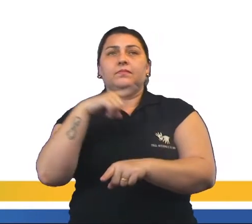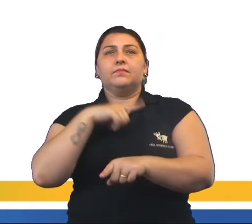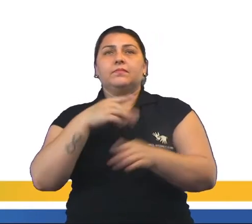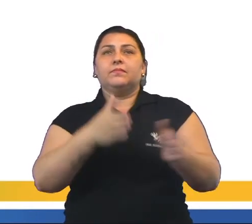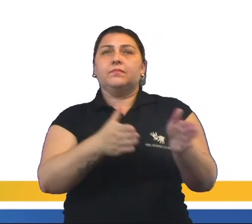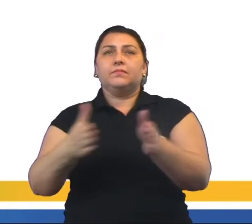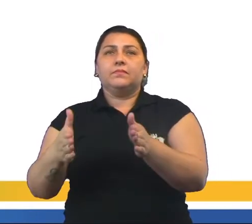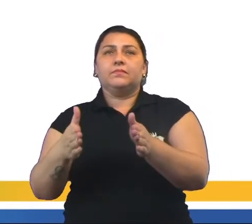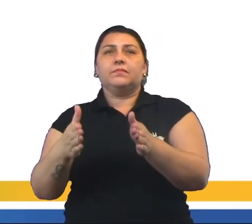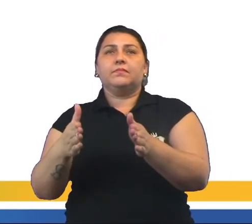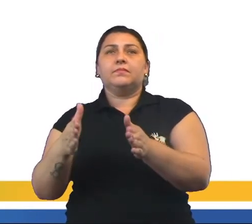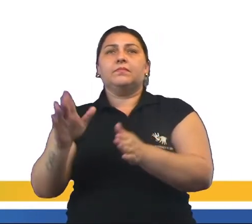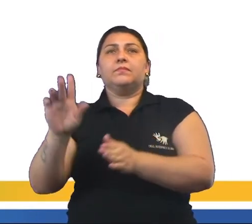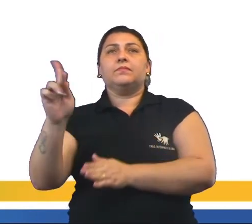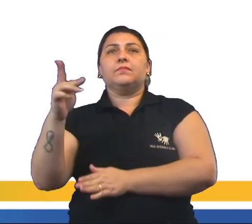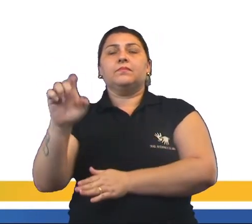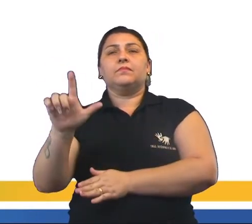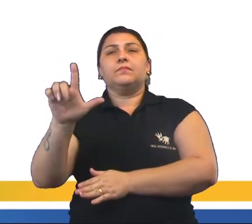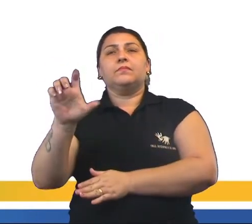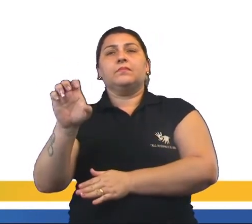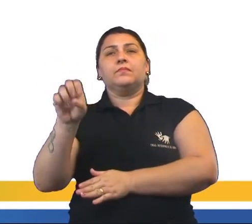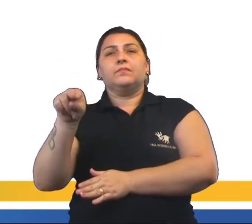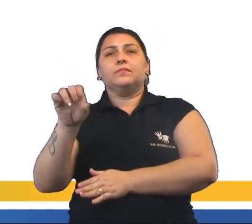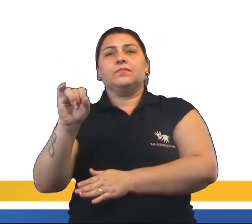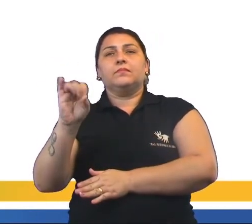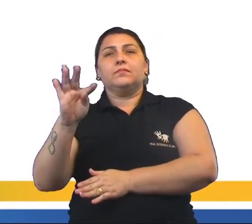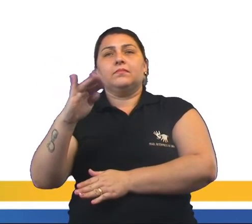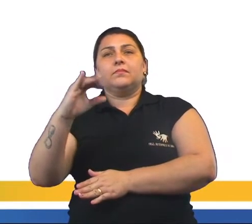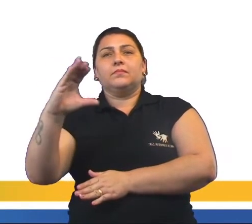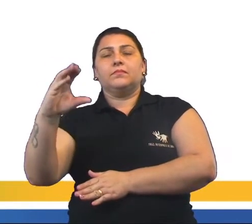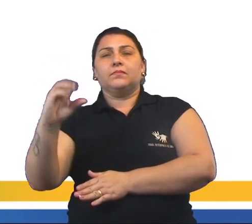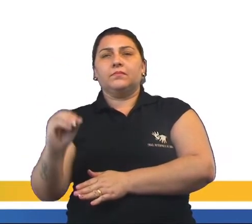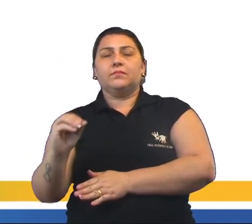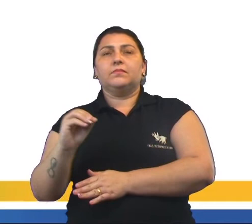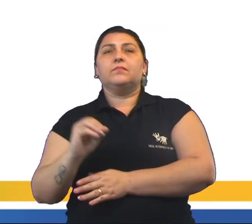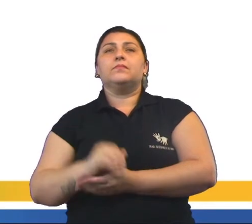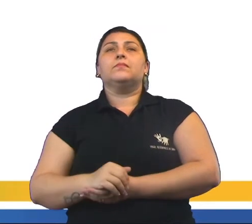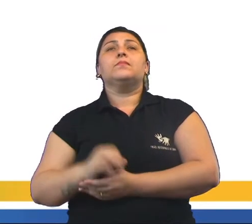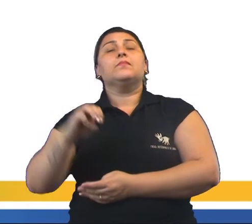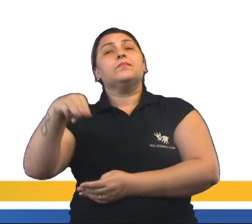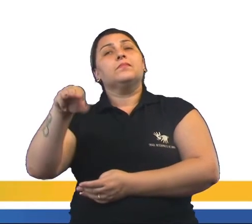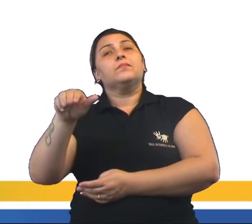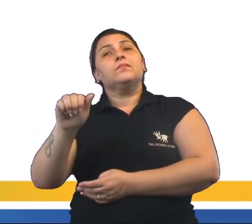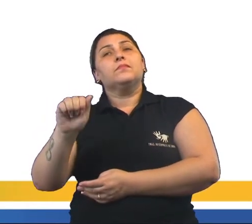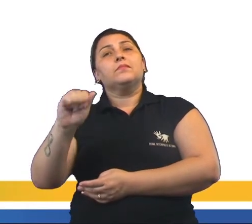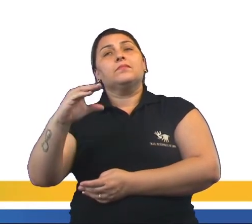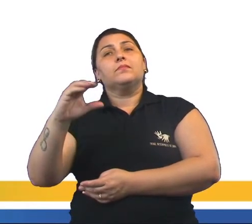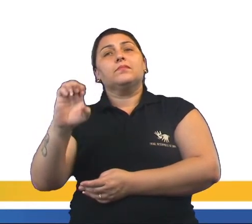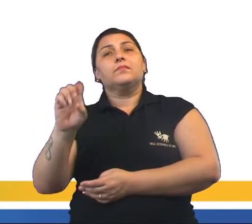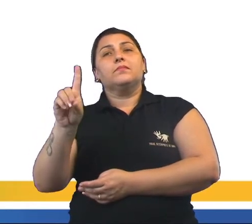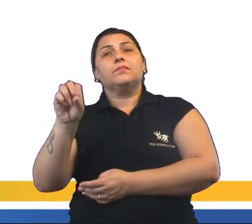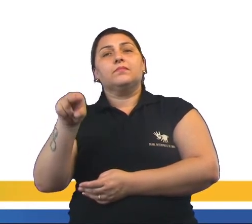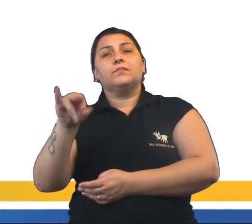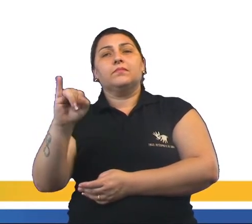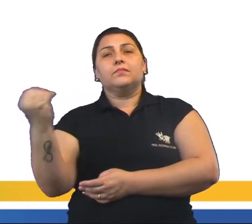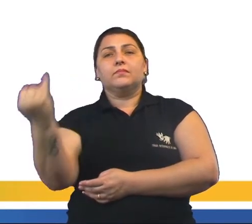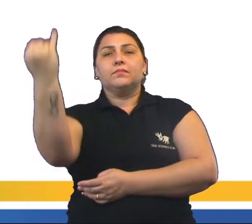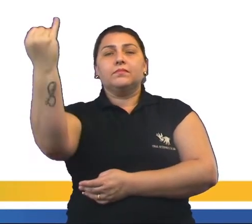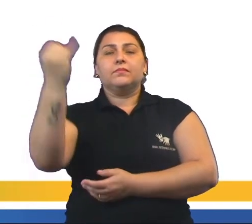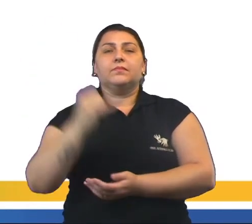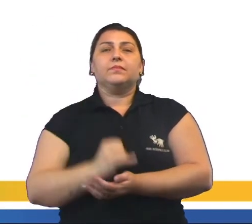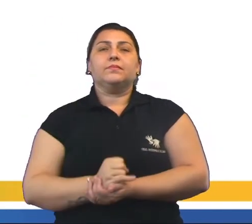período helenístico, né, que foi o domínio dos macedônios, que foi bem importante para